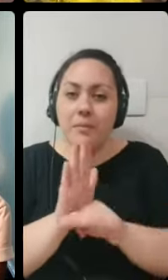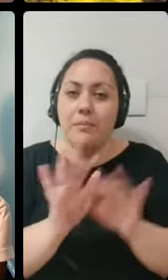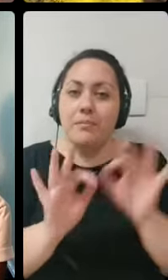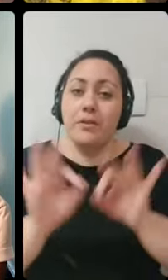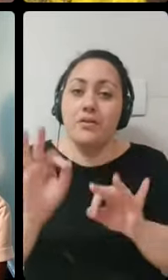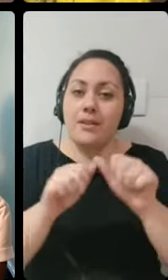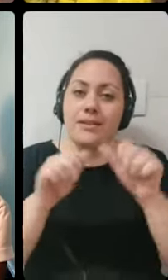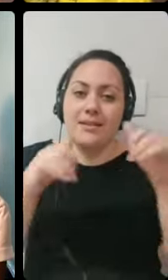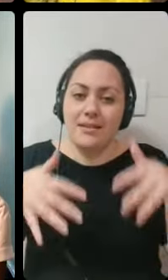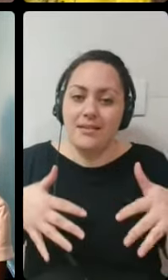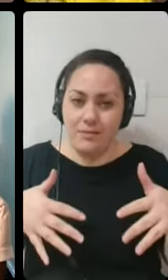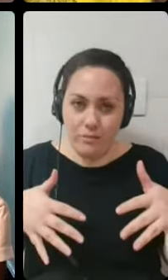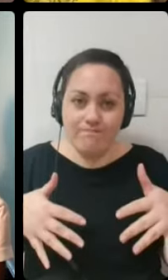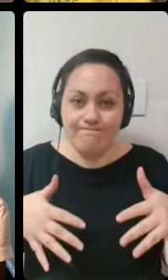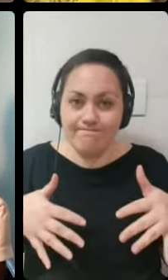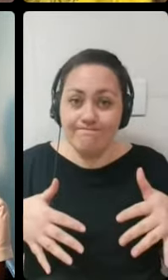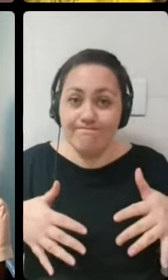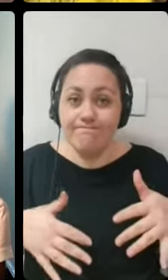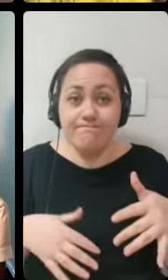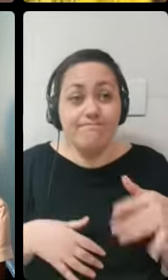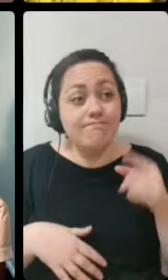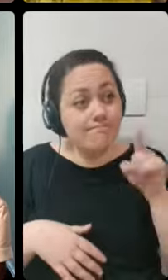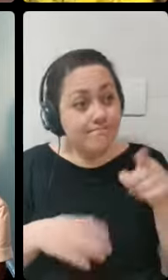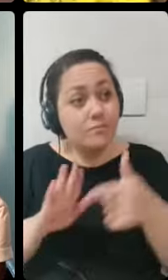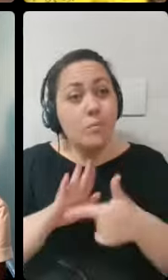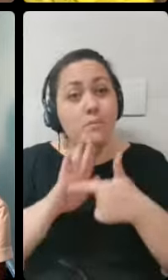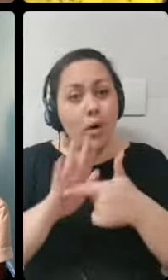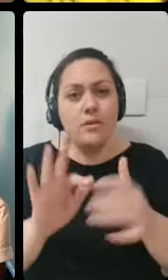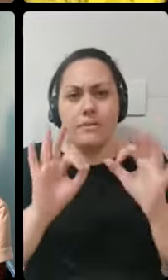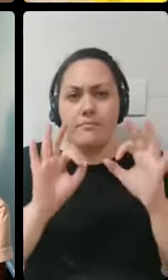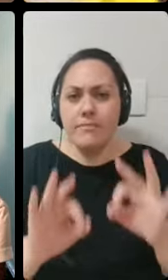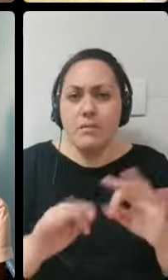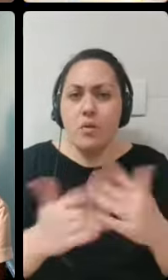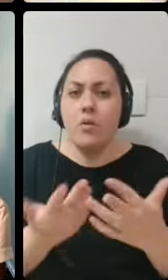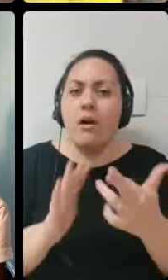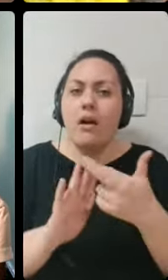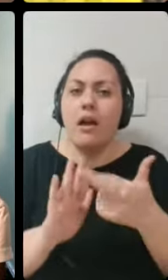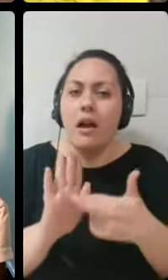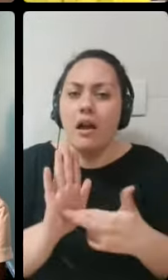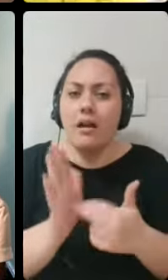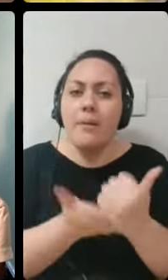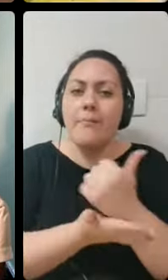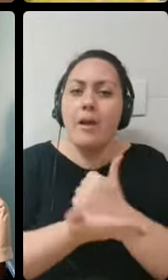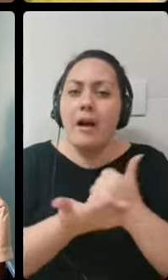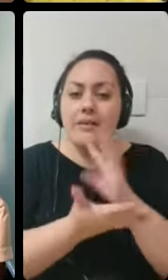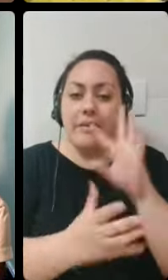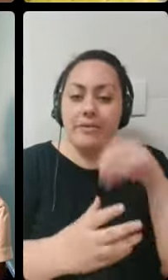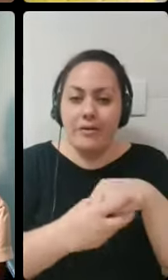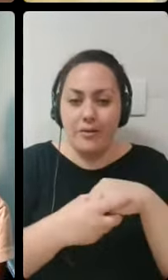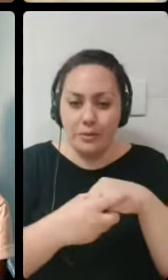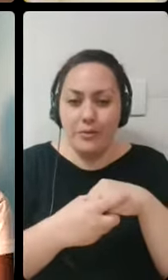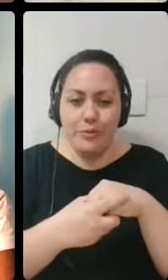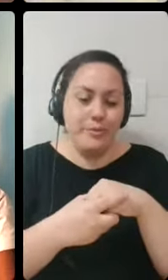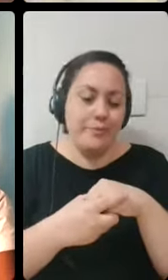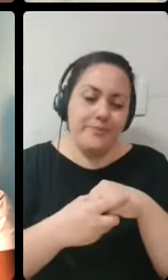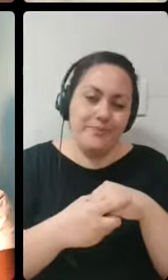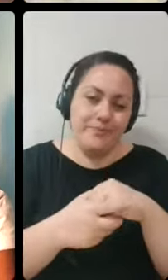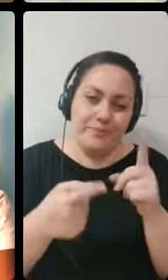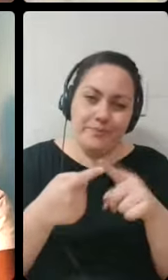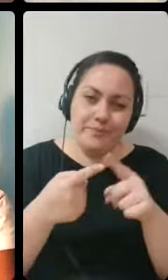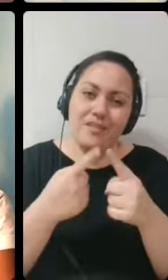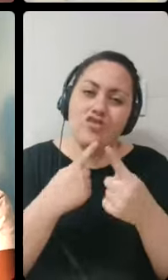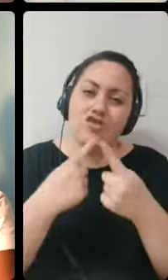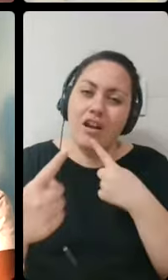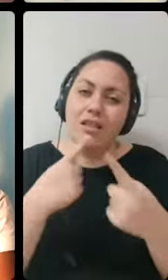de forma prática, essas diretrizes, né? Então, que essa interação dialógica, que esse exemplo que você estava trazendo com